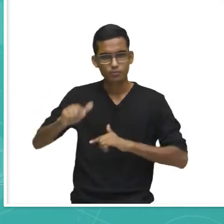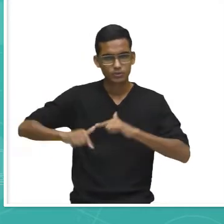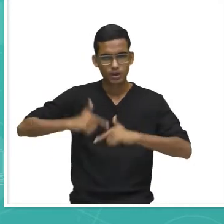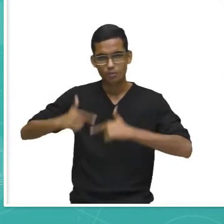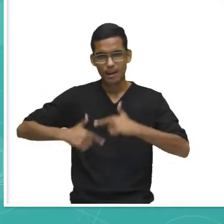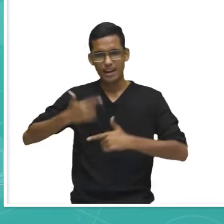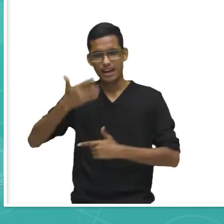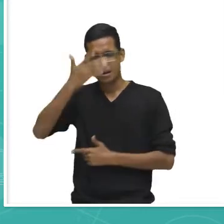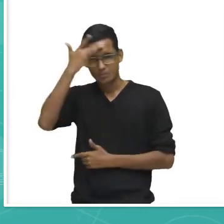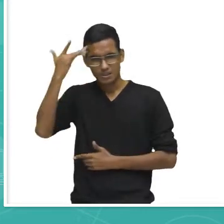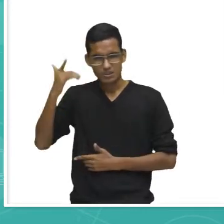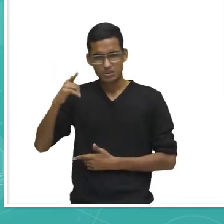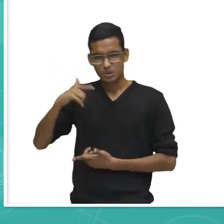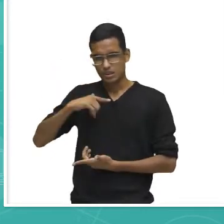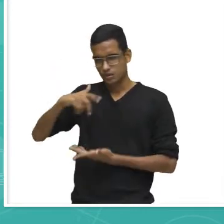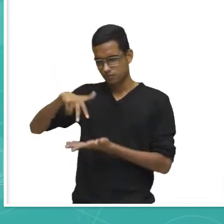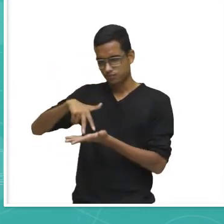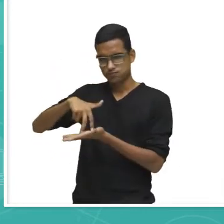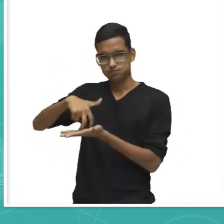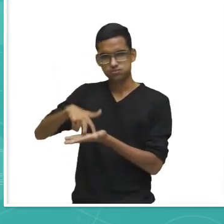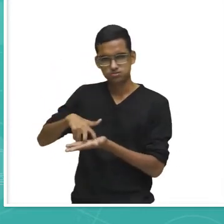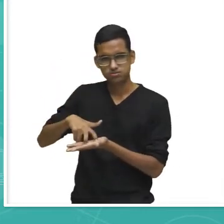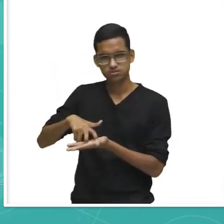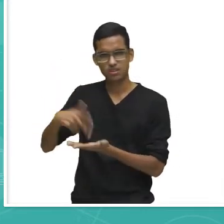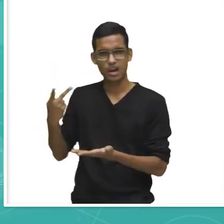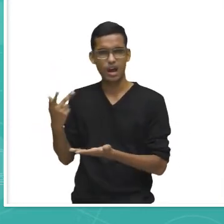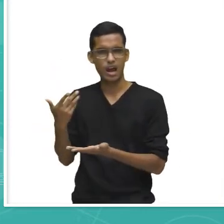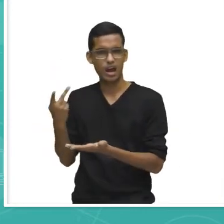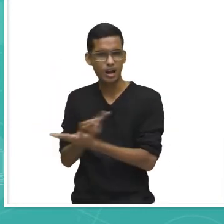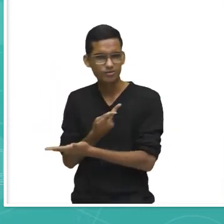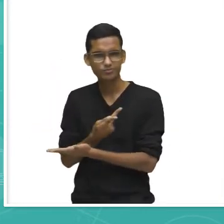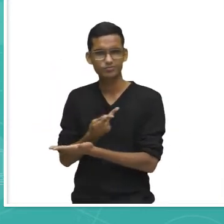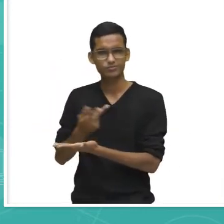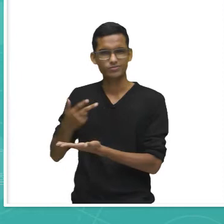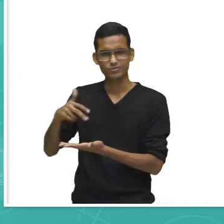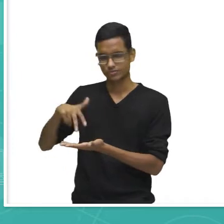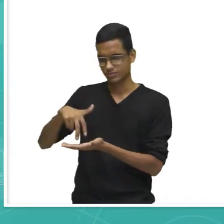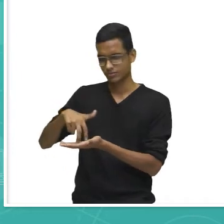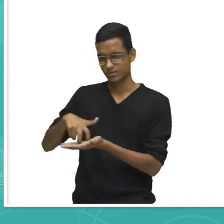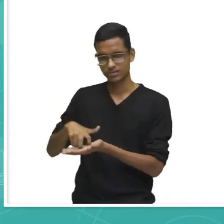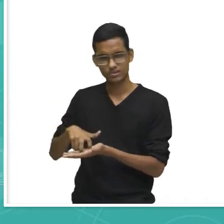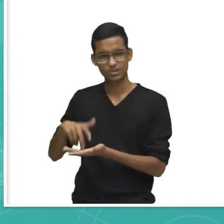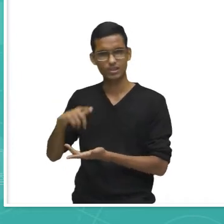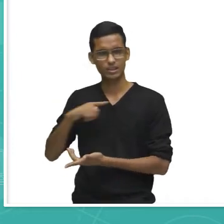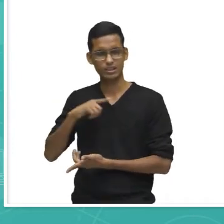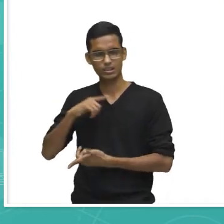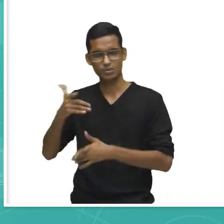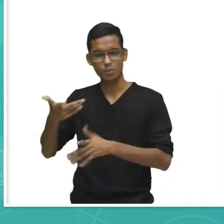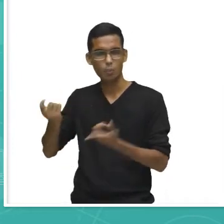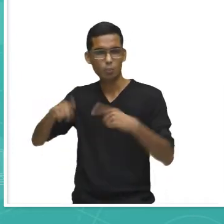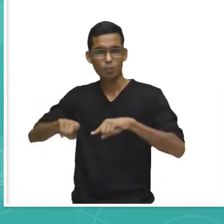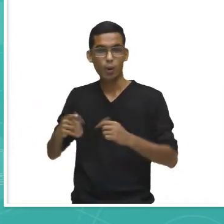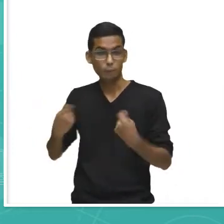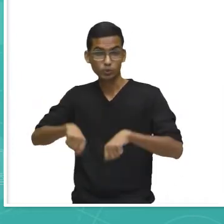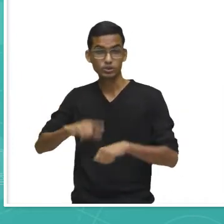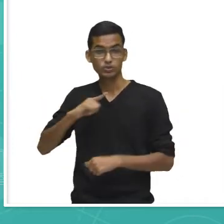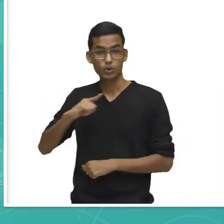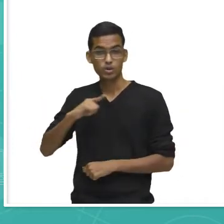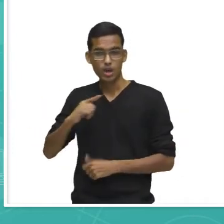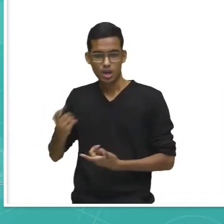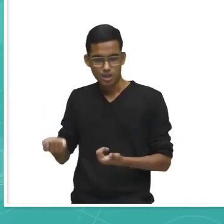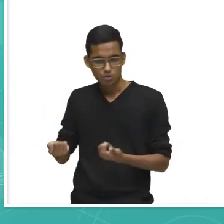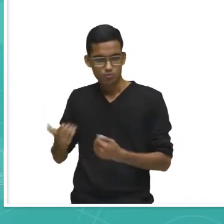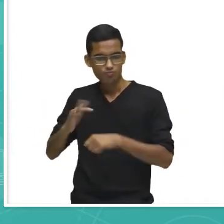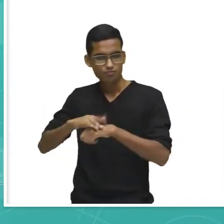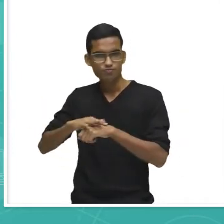isso é danado para quê? Para trazer aí as doenças ocupacionais, tá? Então, observem aqui, mais uma vez, a ginástica